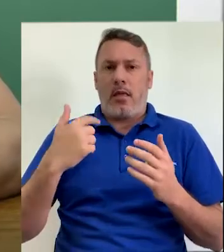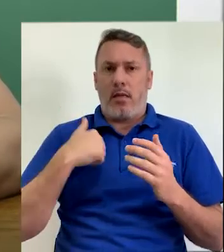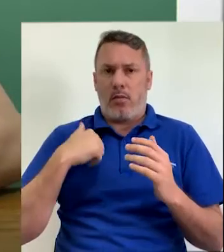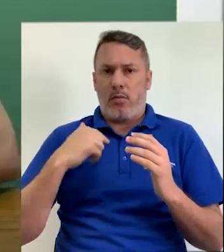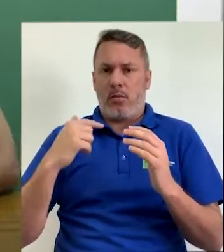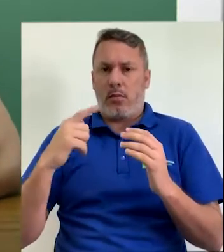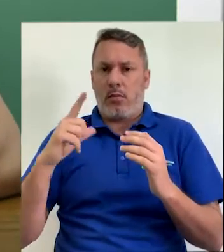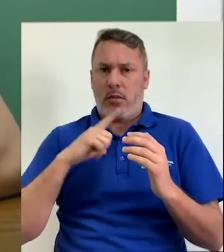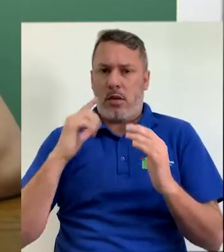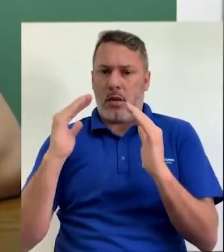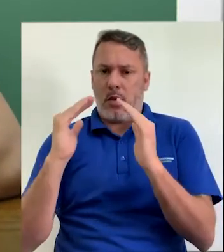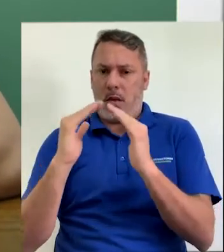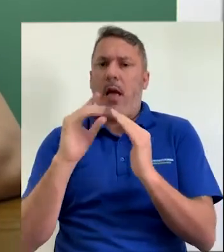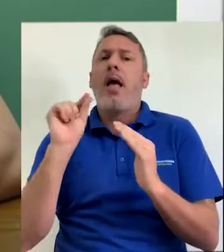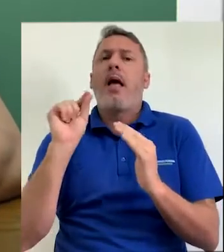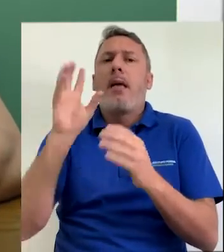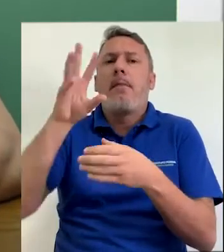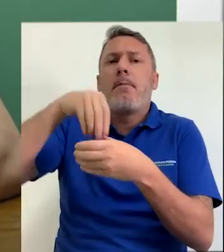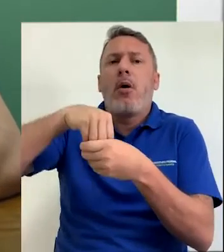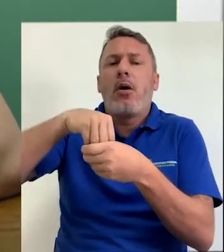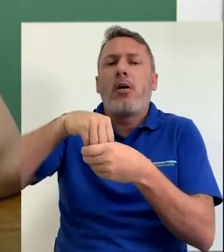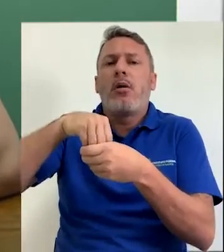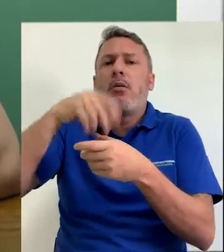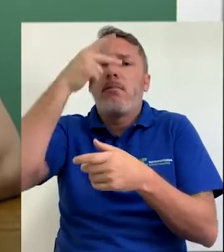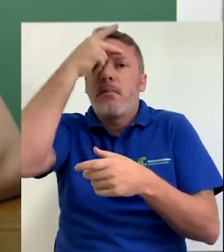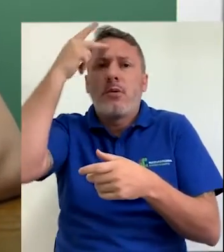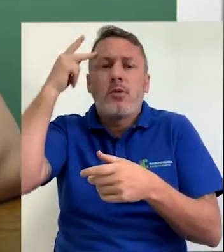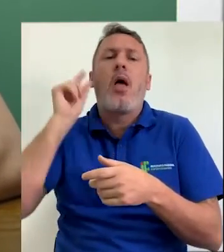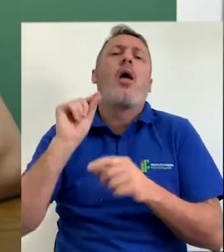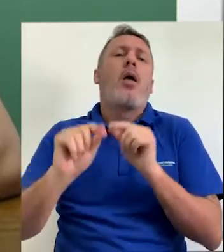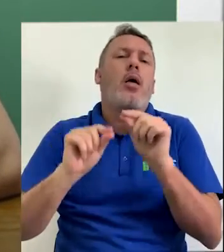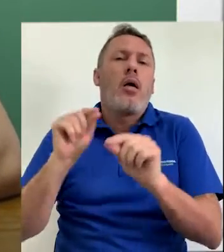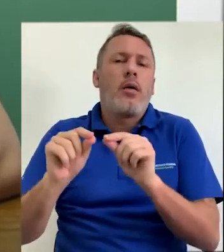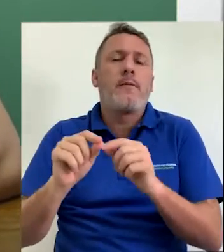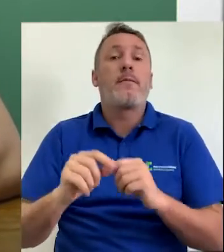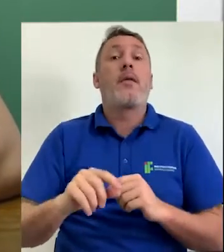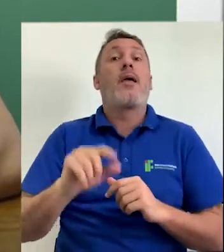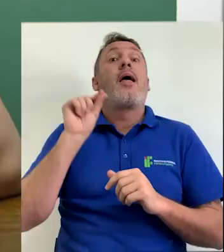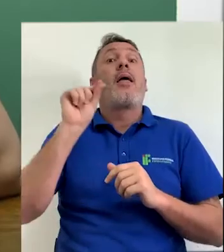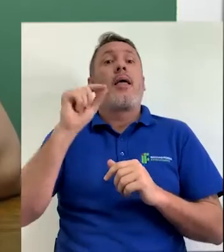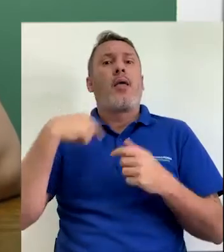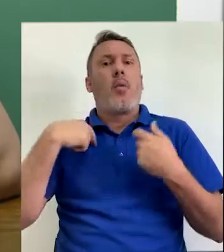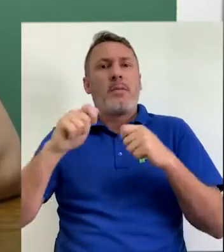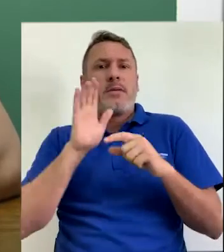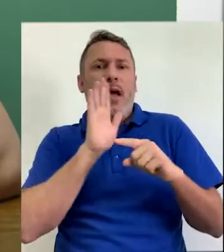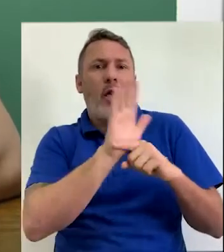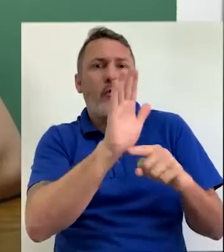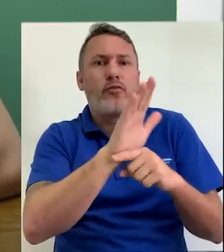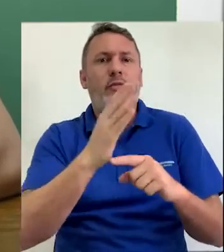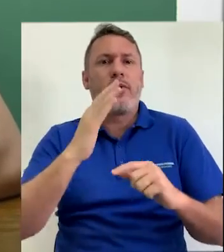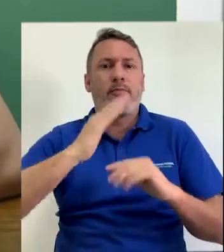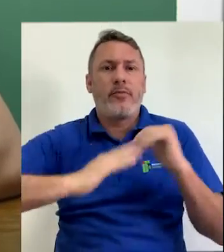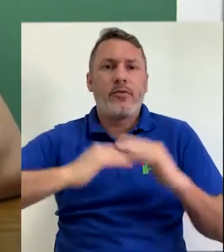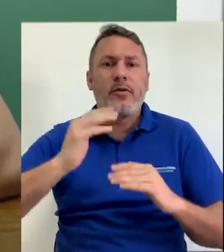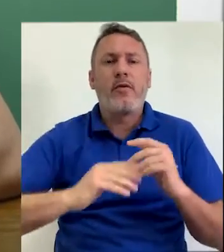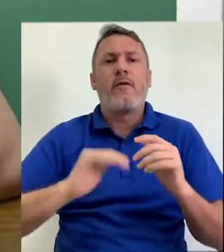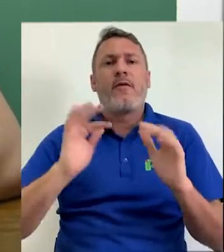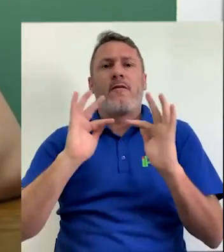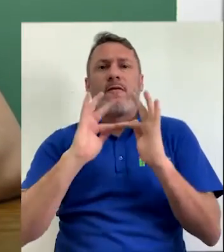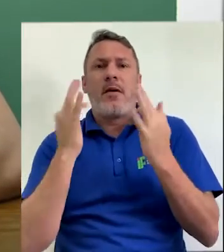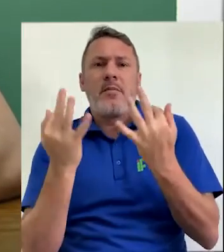comigo e quais são as pessoas que eu preciso corresponder profissionalmente, socialmente ou até